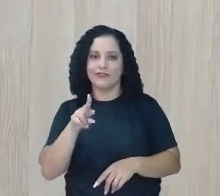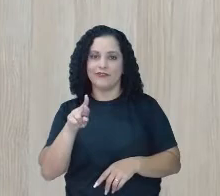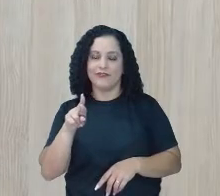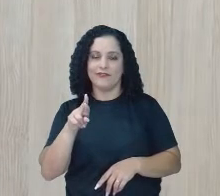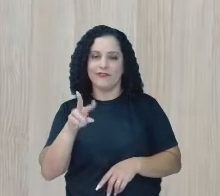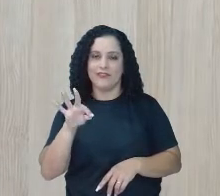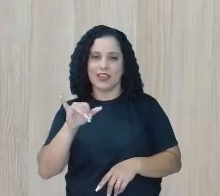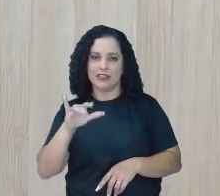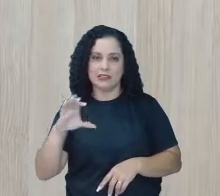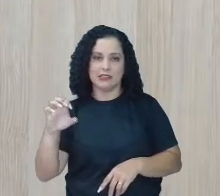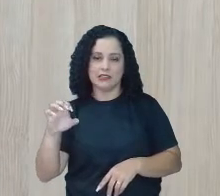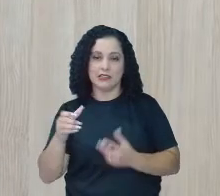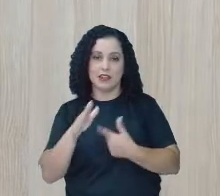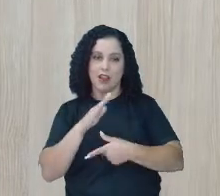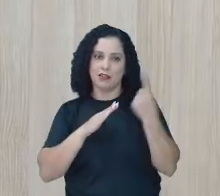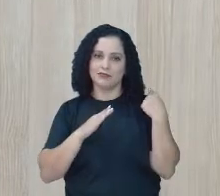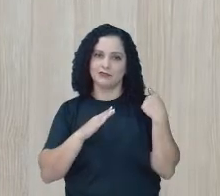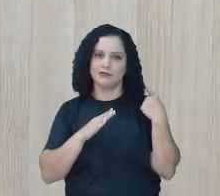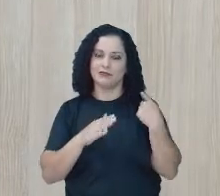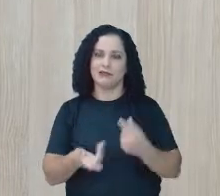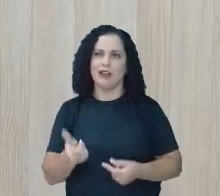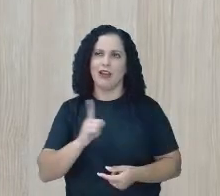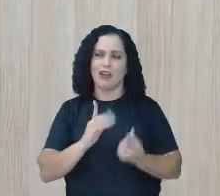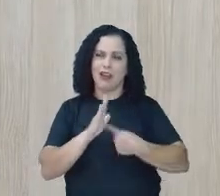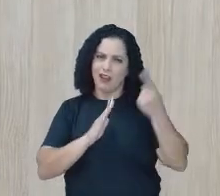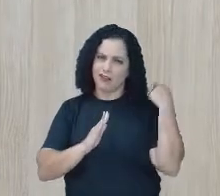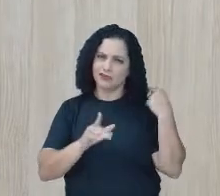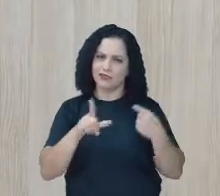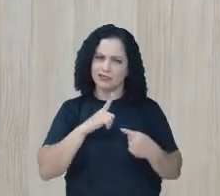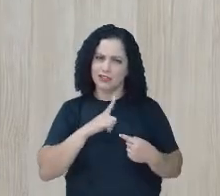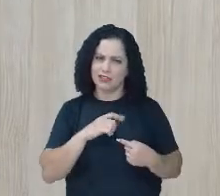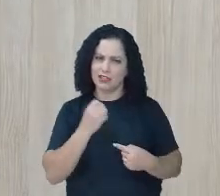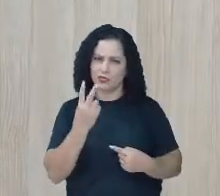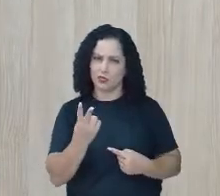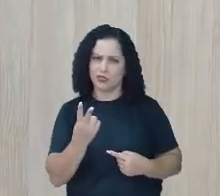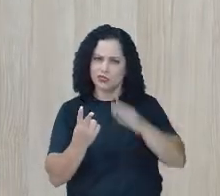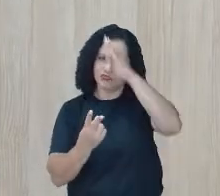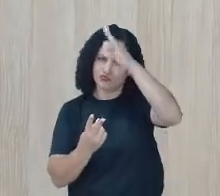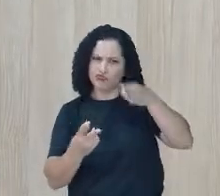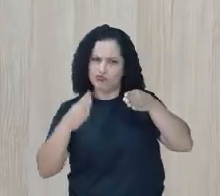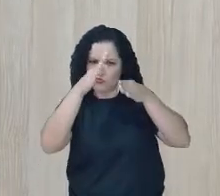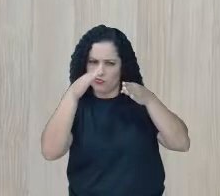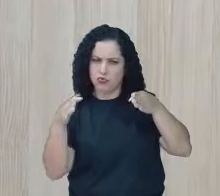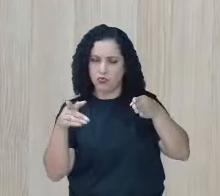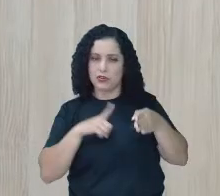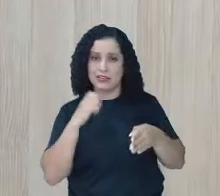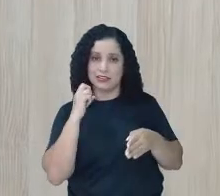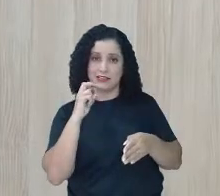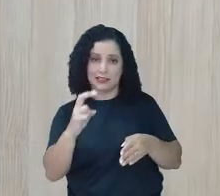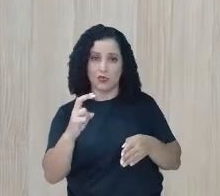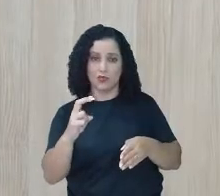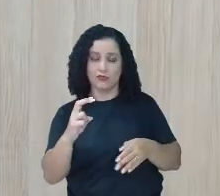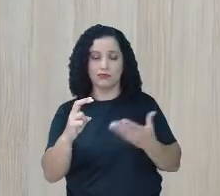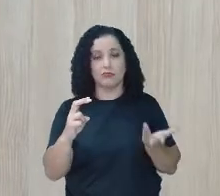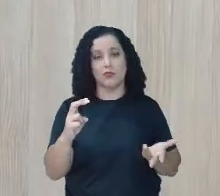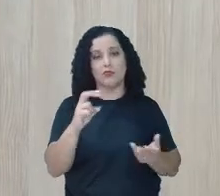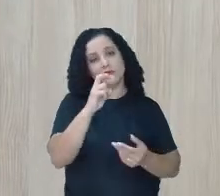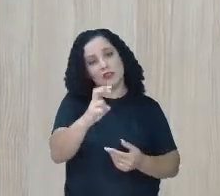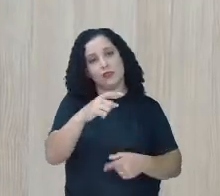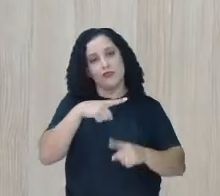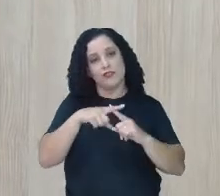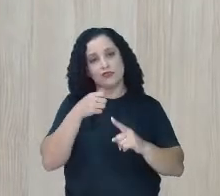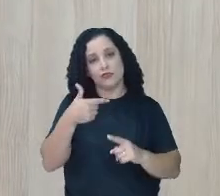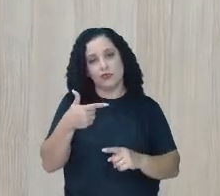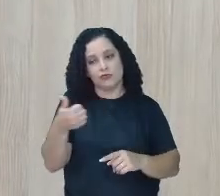para saber, se de um vértice partem 2 diagonais, eu tenho 5 vértices, então 5 vezes 2,